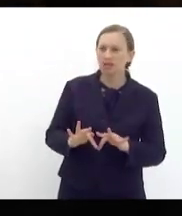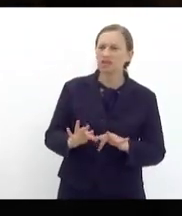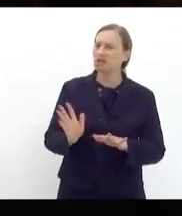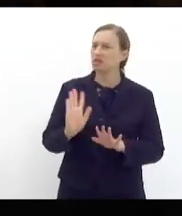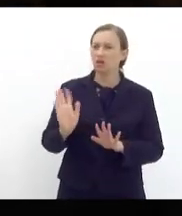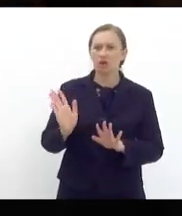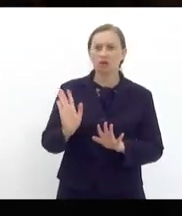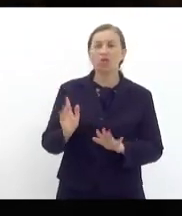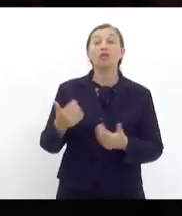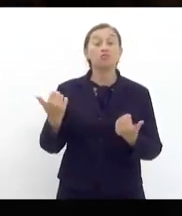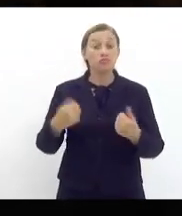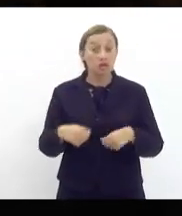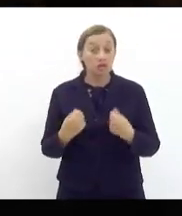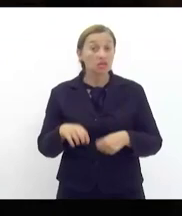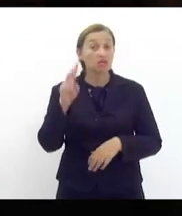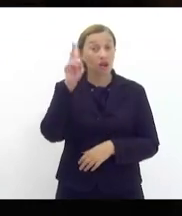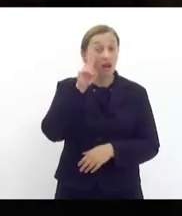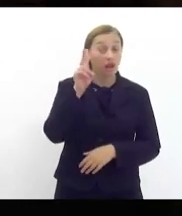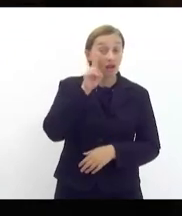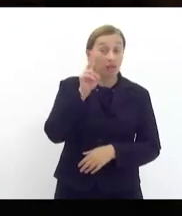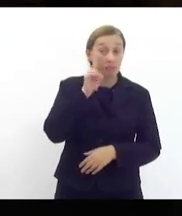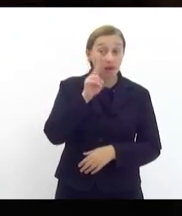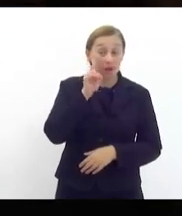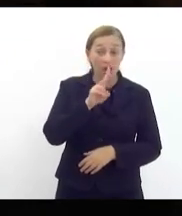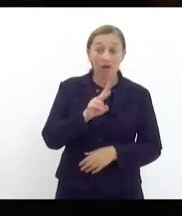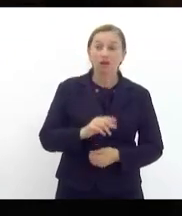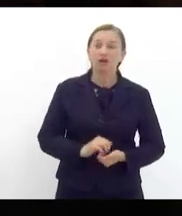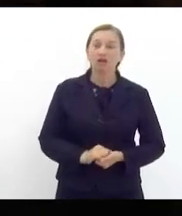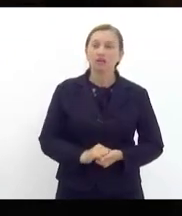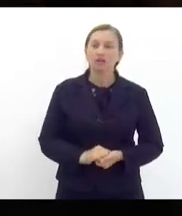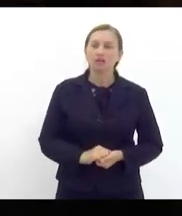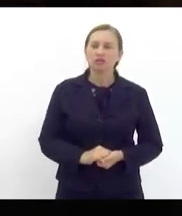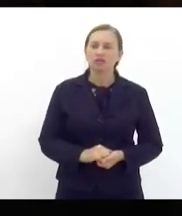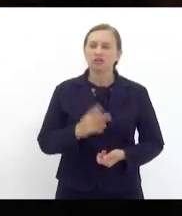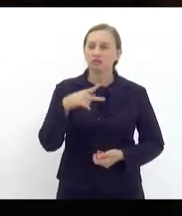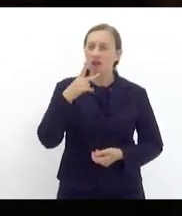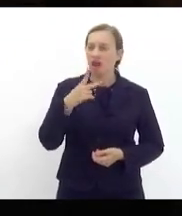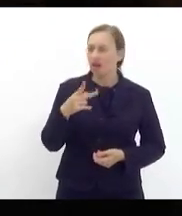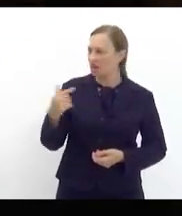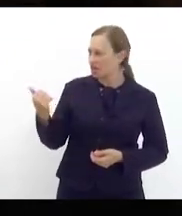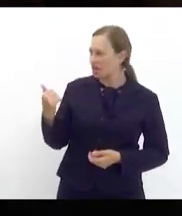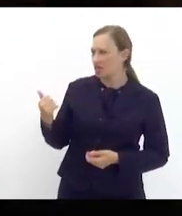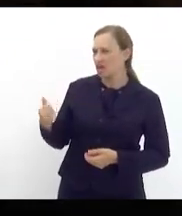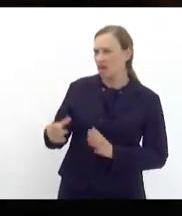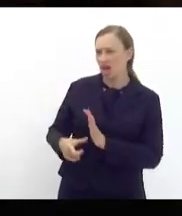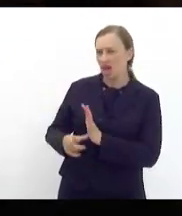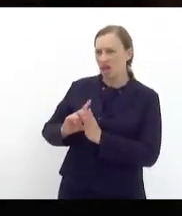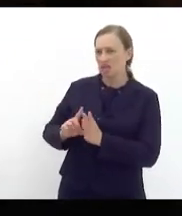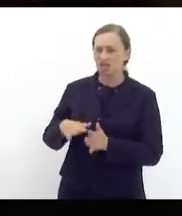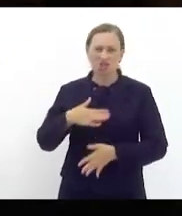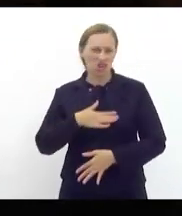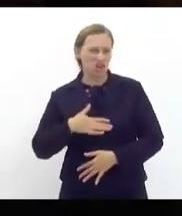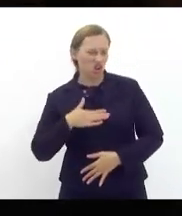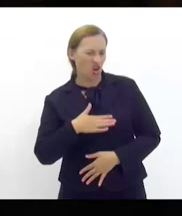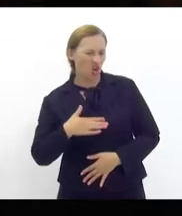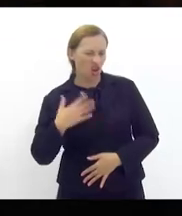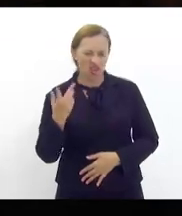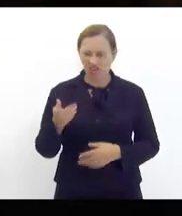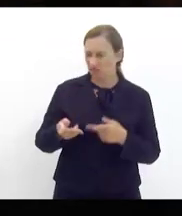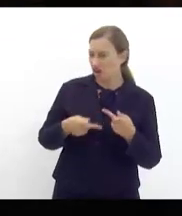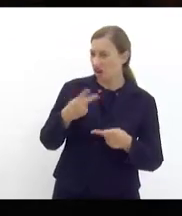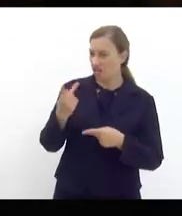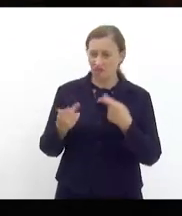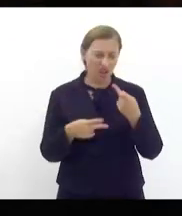a gente precisa lembrar que o deputado aqui que me antecedeu que gosta de vociferar que